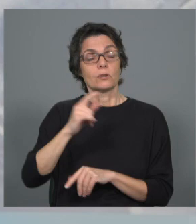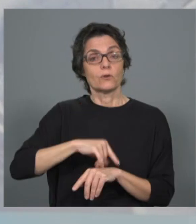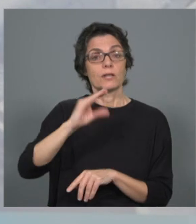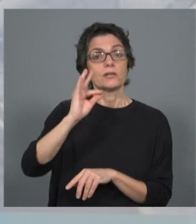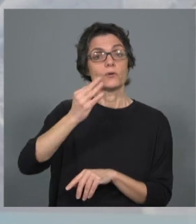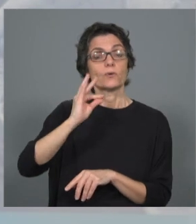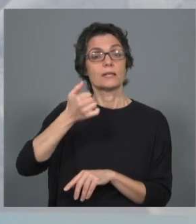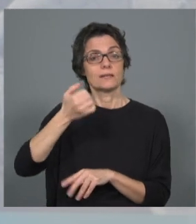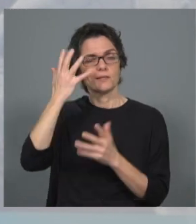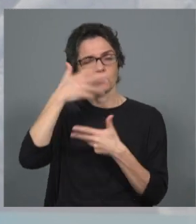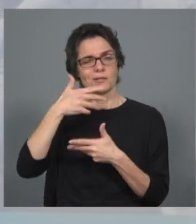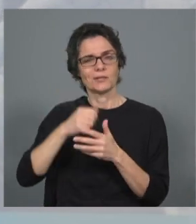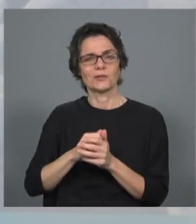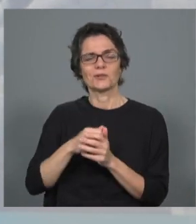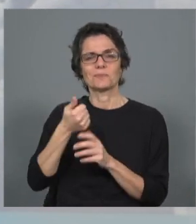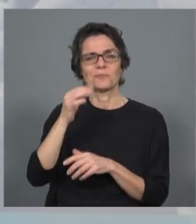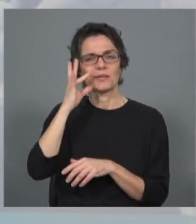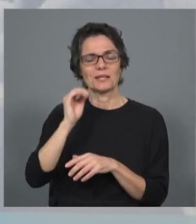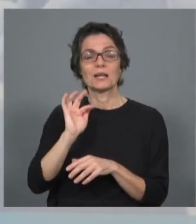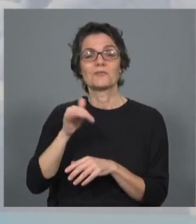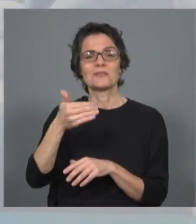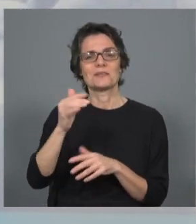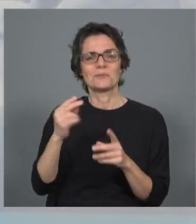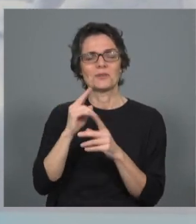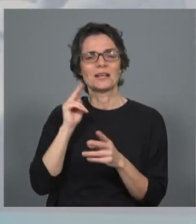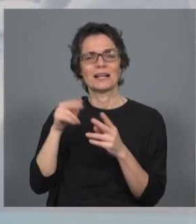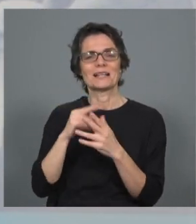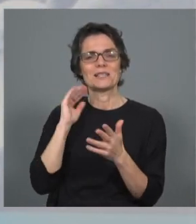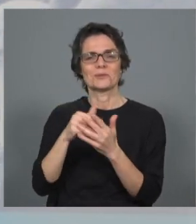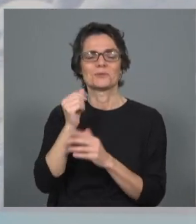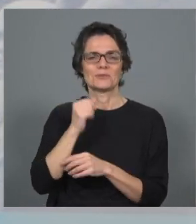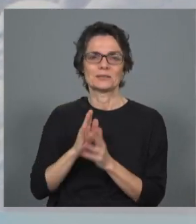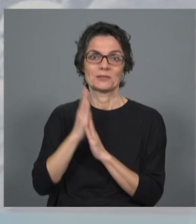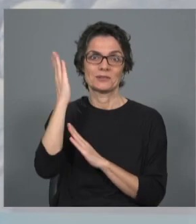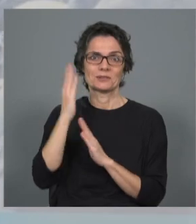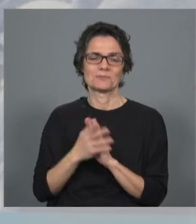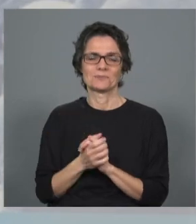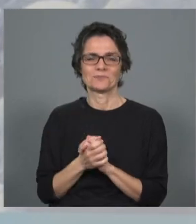22h45. Desejo-lhe uma ótima tarde, bom fim de semana, até à próxima segunda-feira, se Deus quiser.